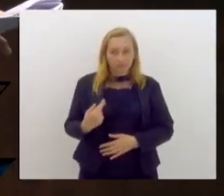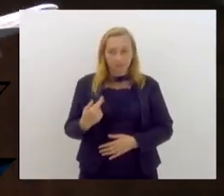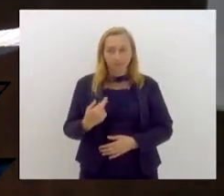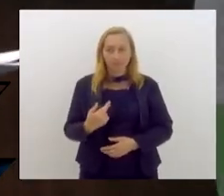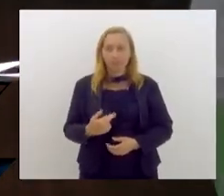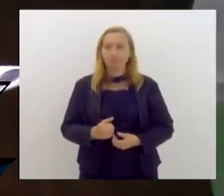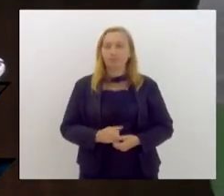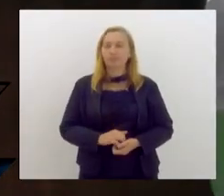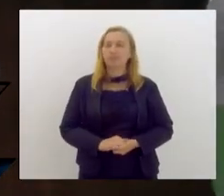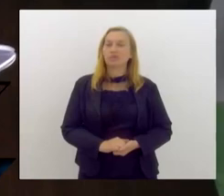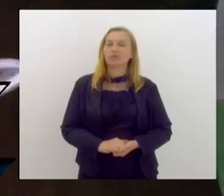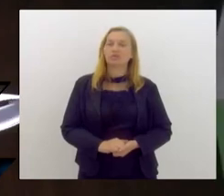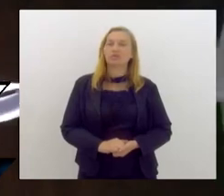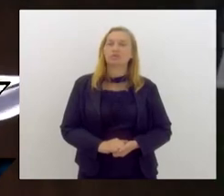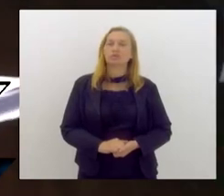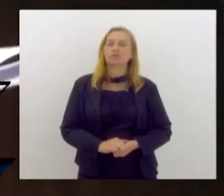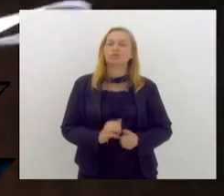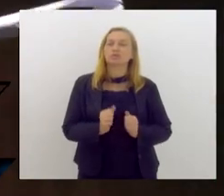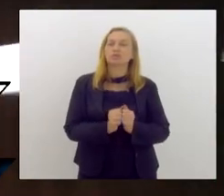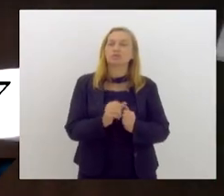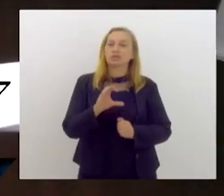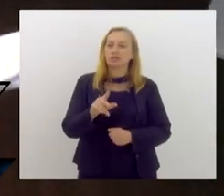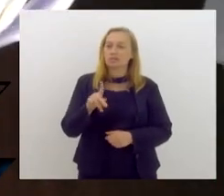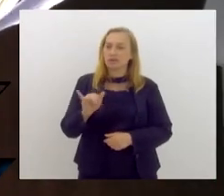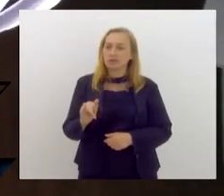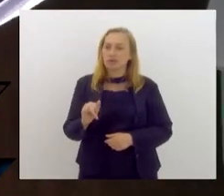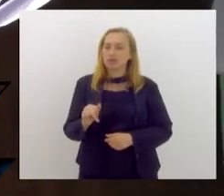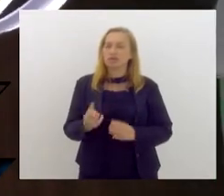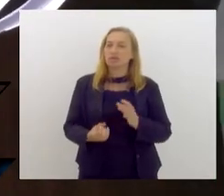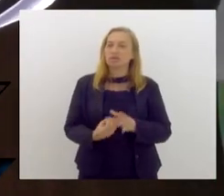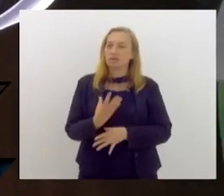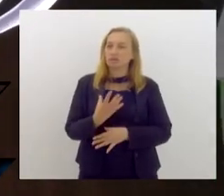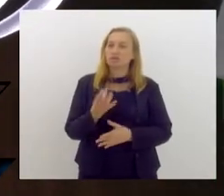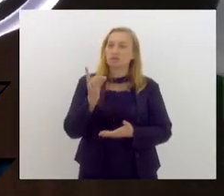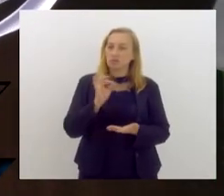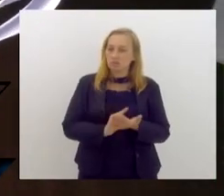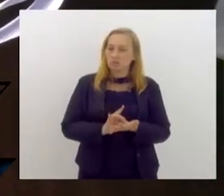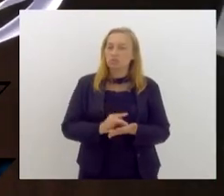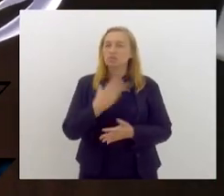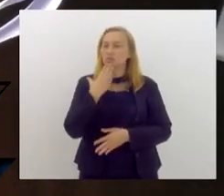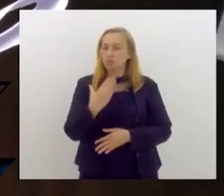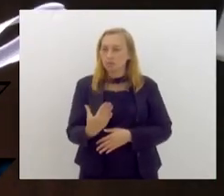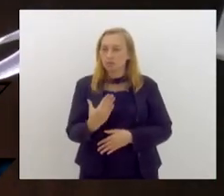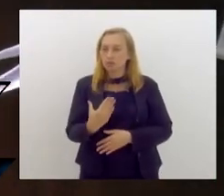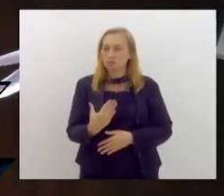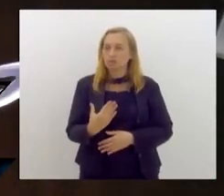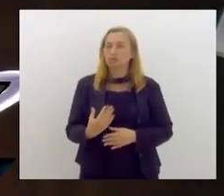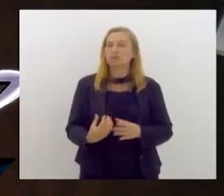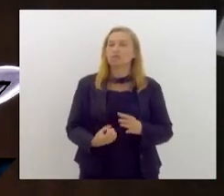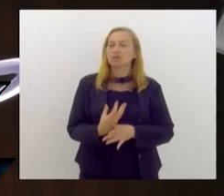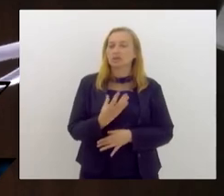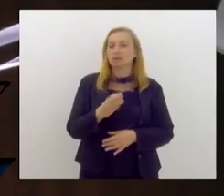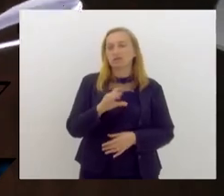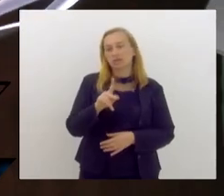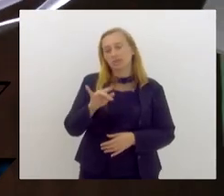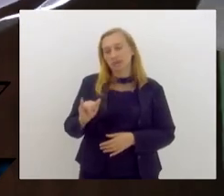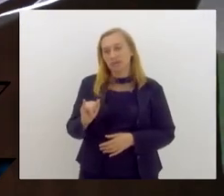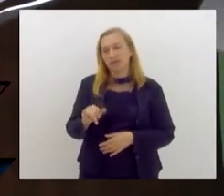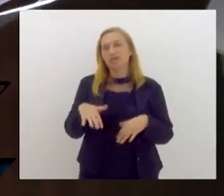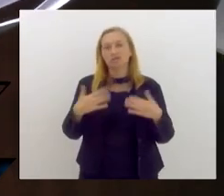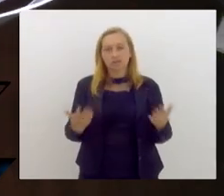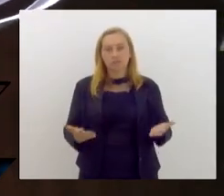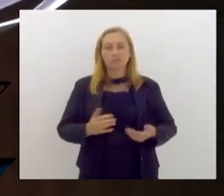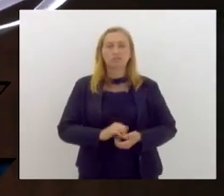que presidiu a CPI, foi a autora original do pedido de instalação dessa CPI.